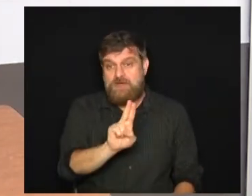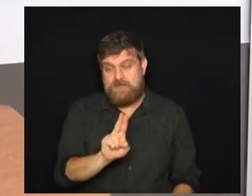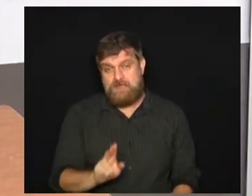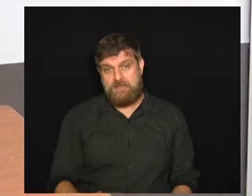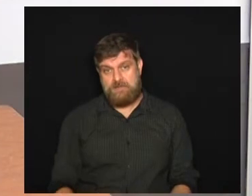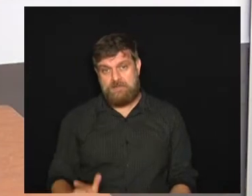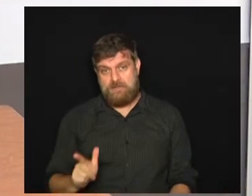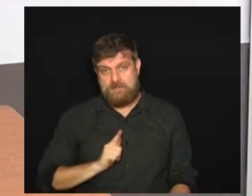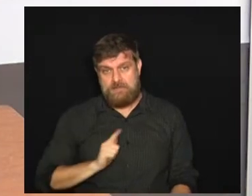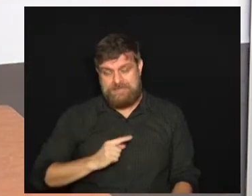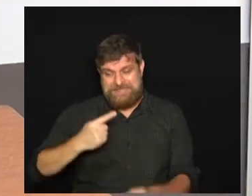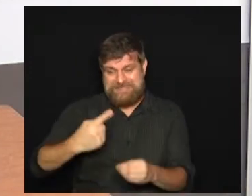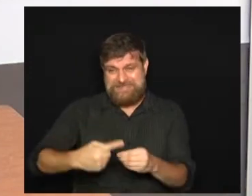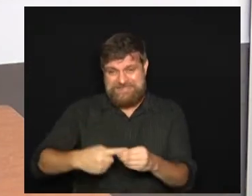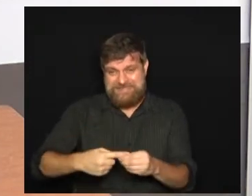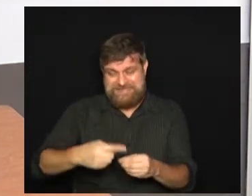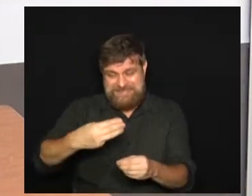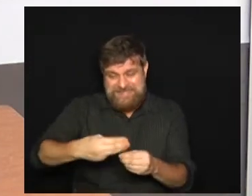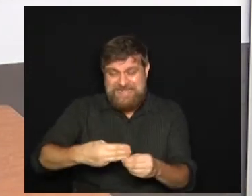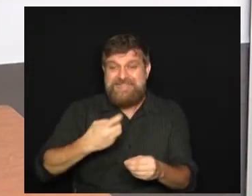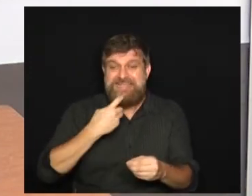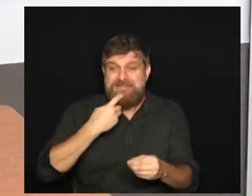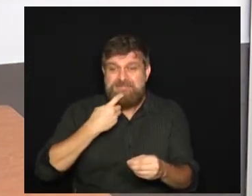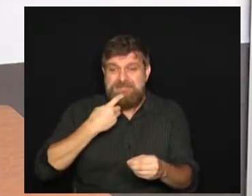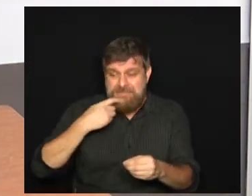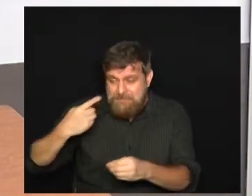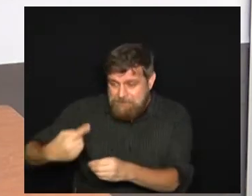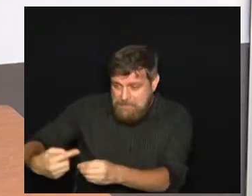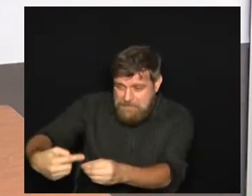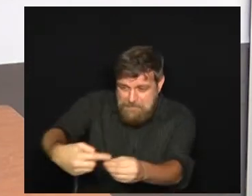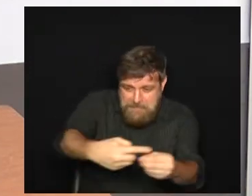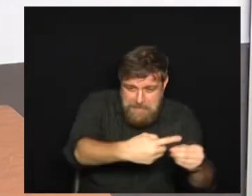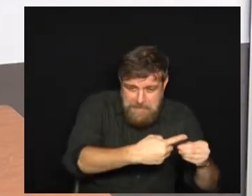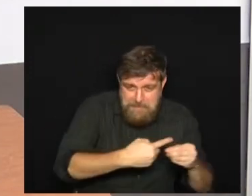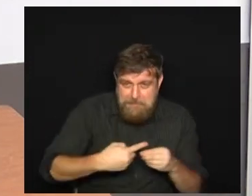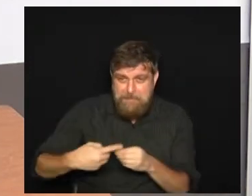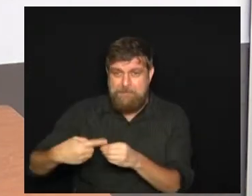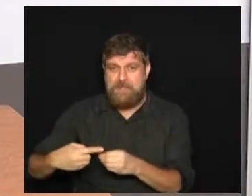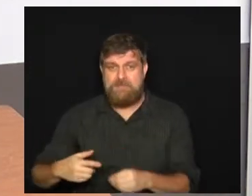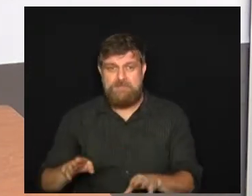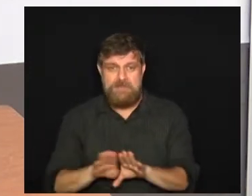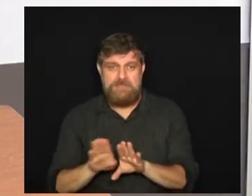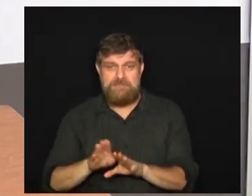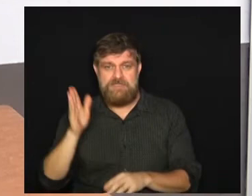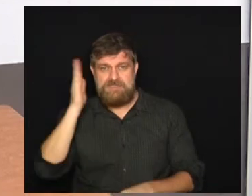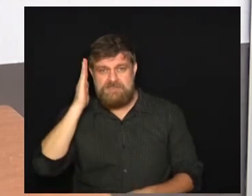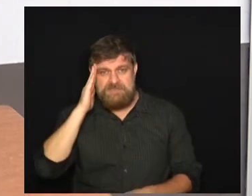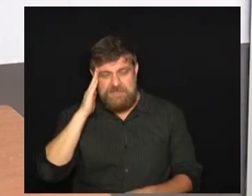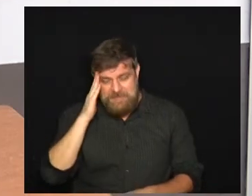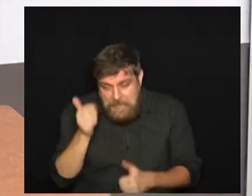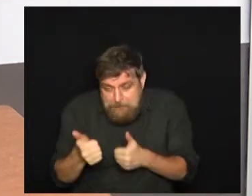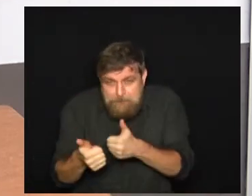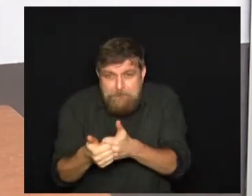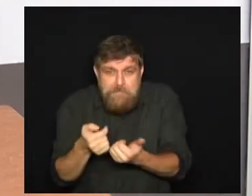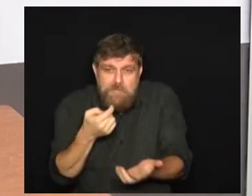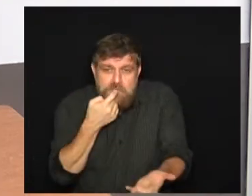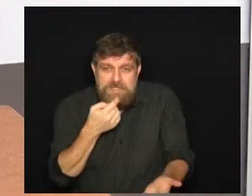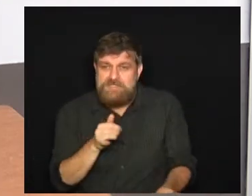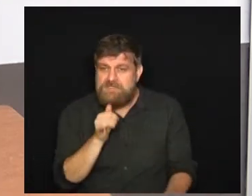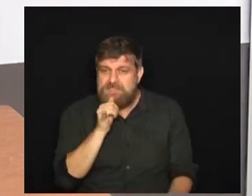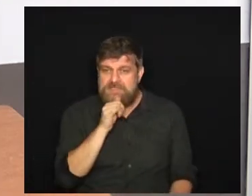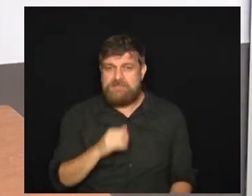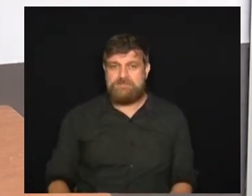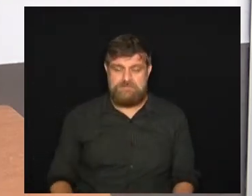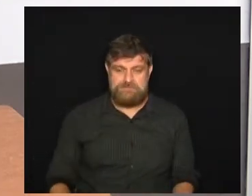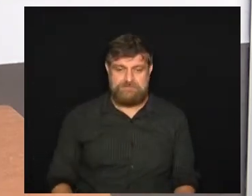dimensão que nós temos de Campinas e pela a distância quase ínfima, né, entre, por exemplo,